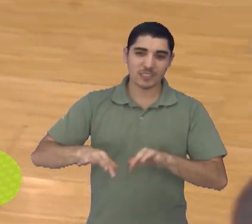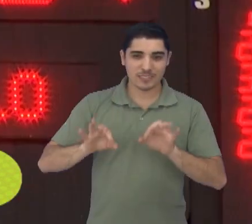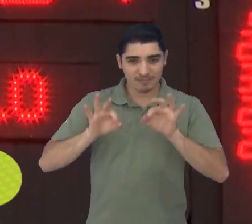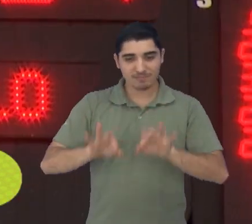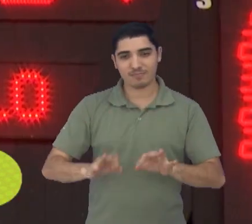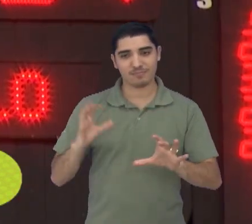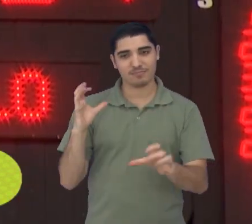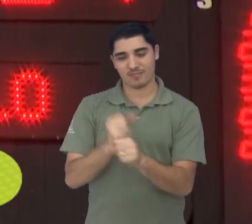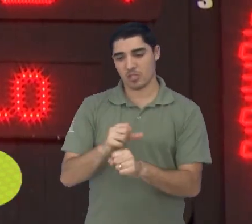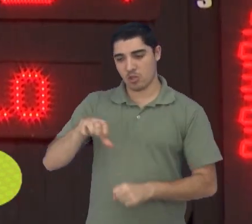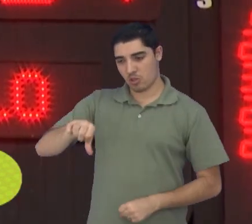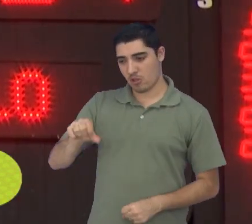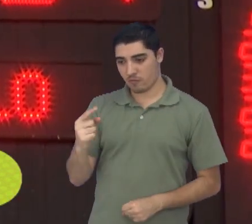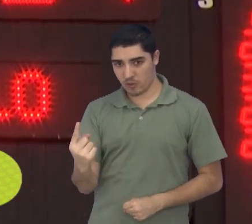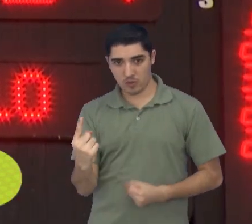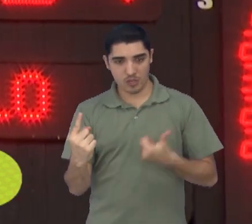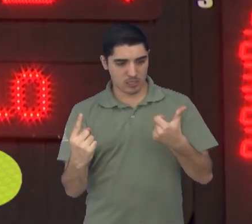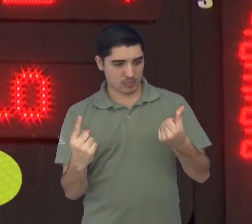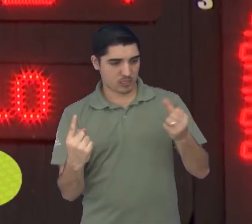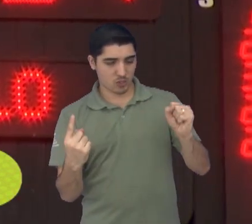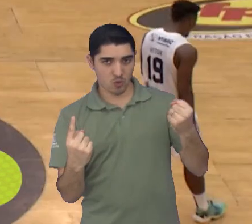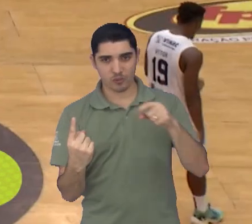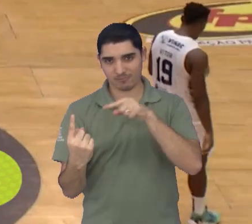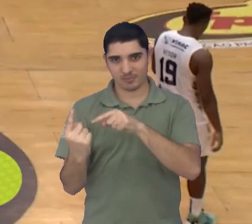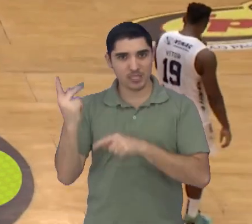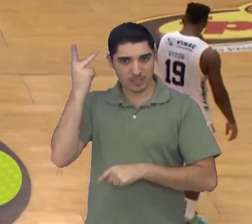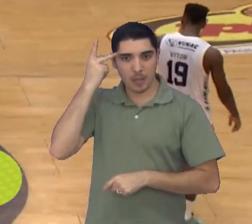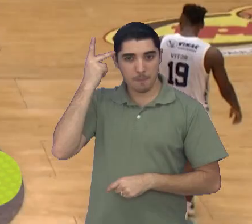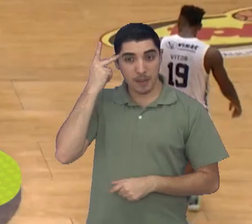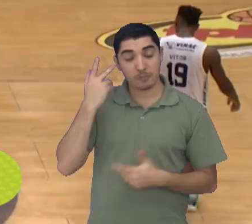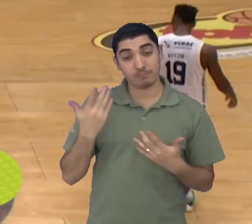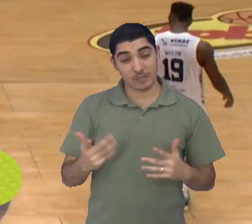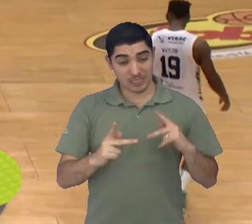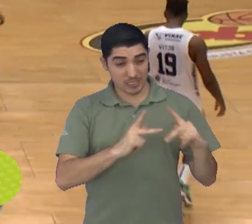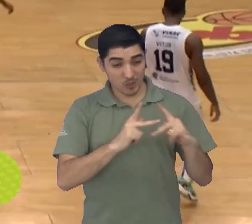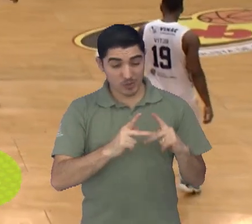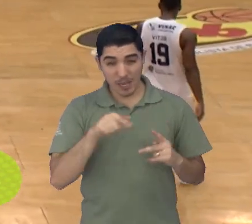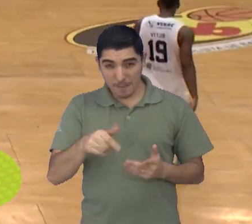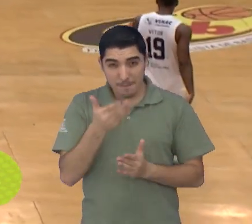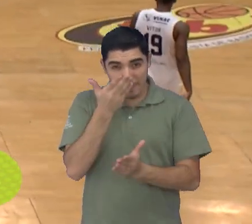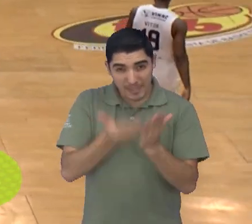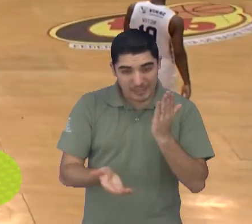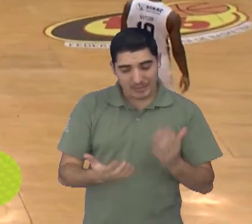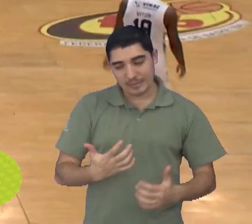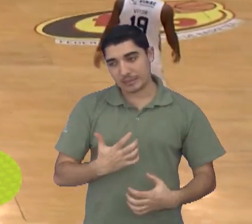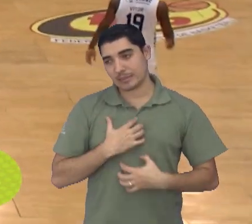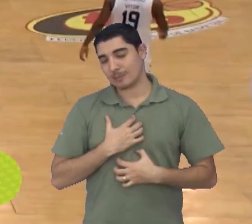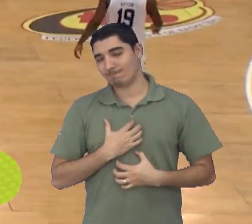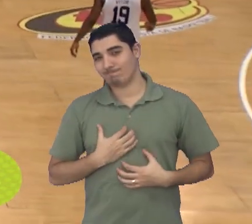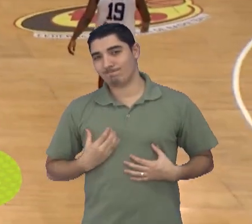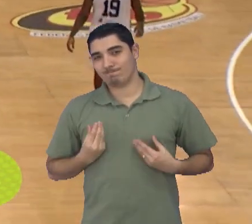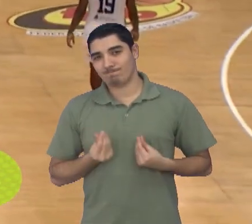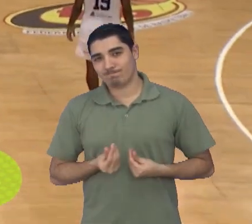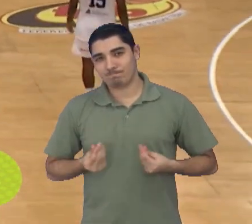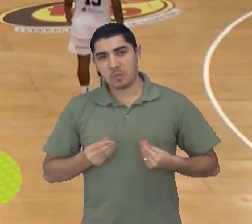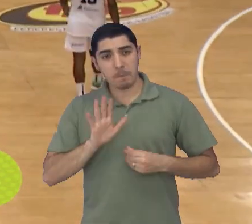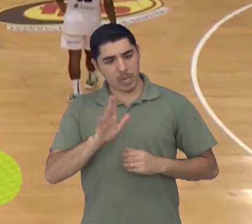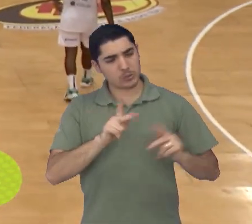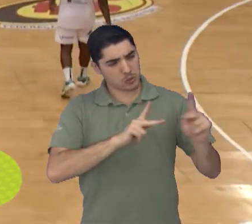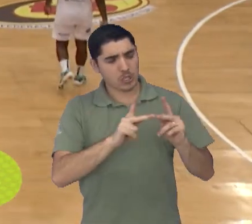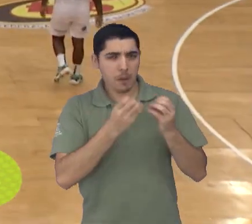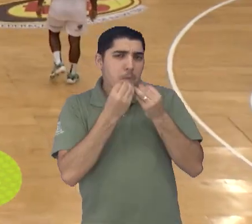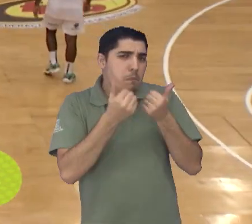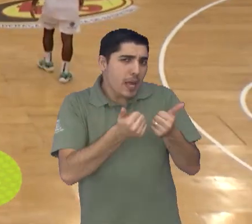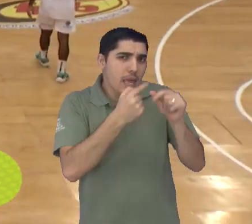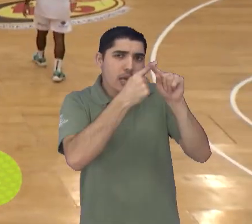em 91-68 para o São Paulo. Uma derrota para ser sentida, mas que não apaga a campanha feita pelo São